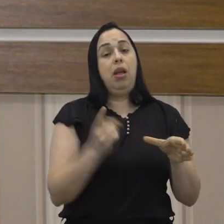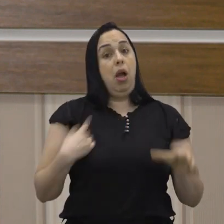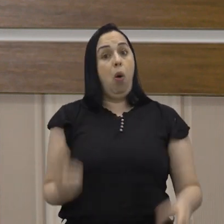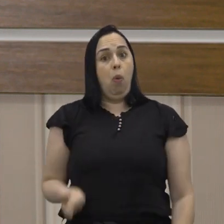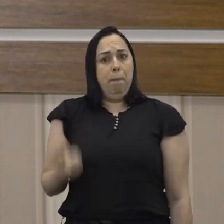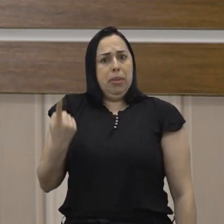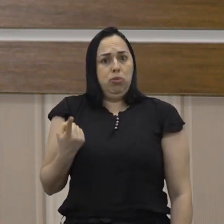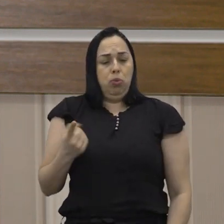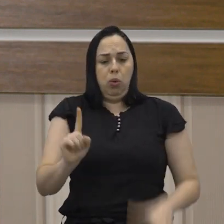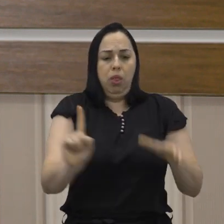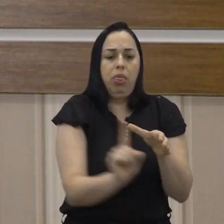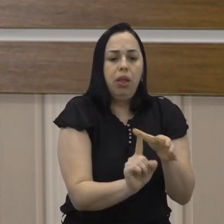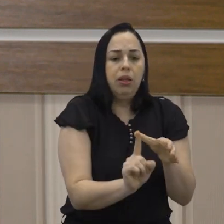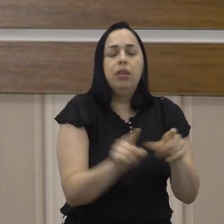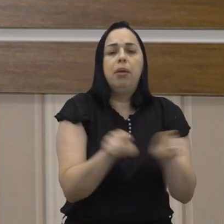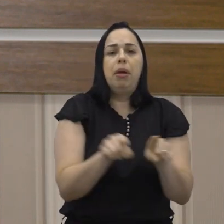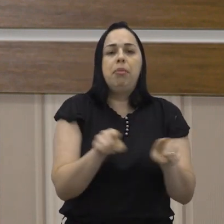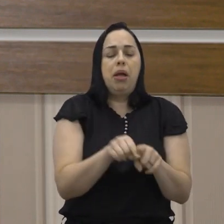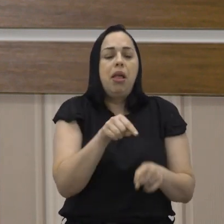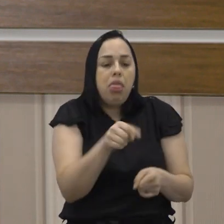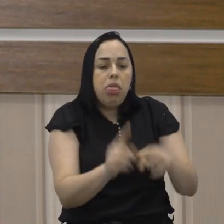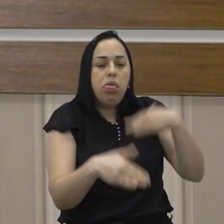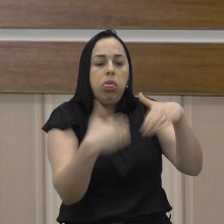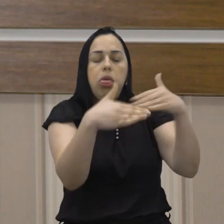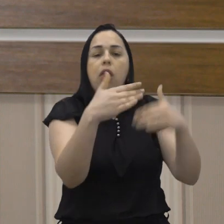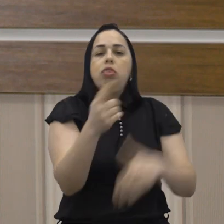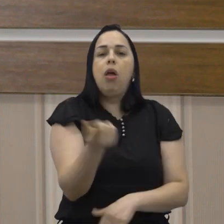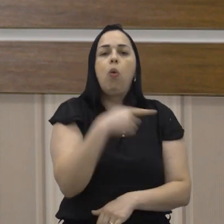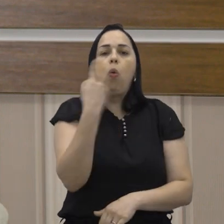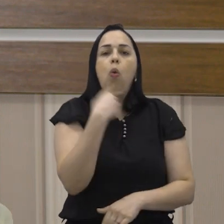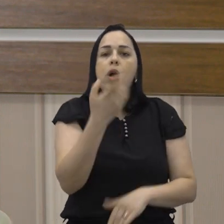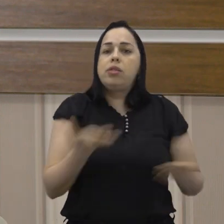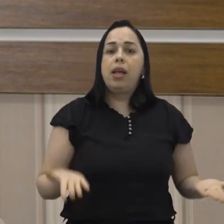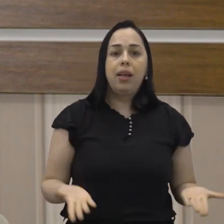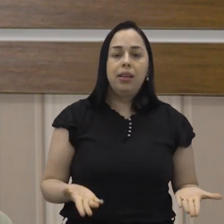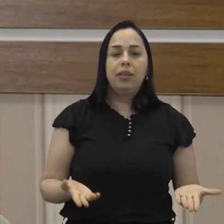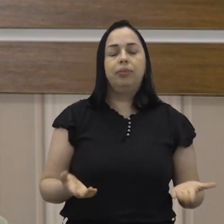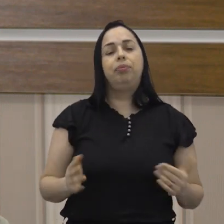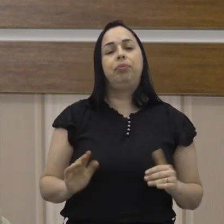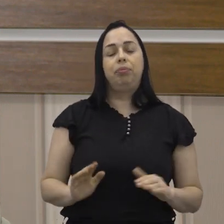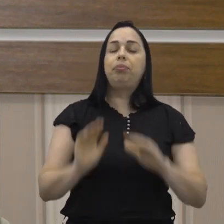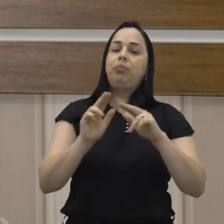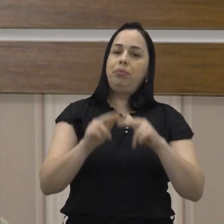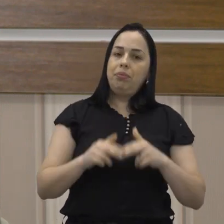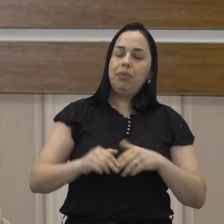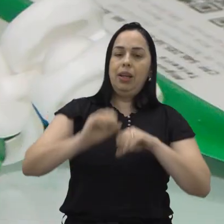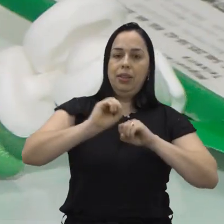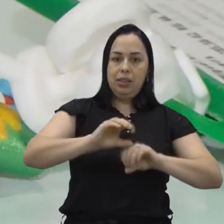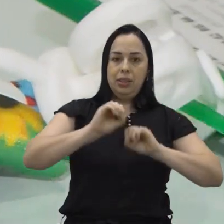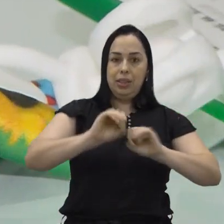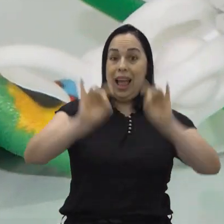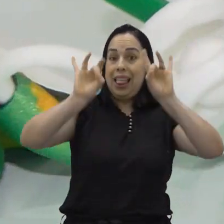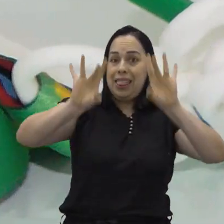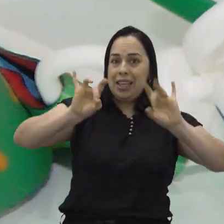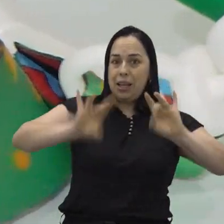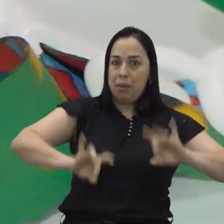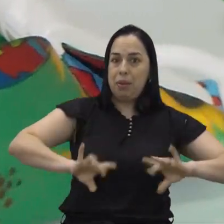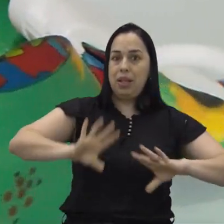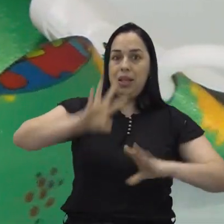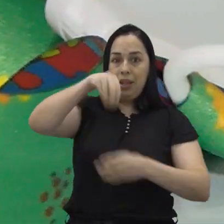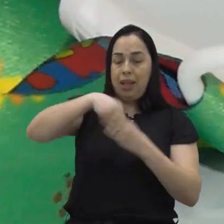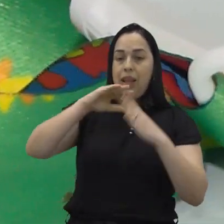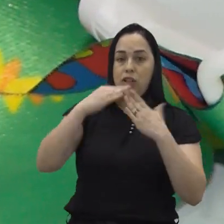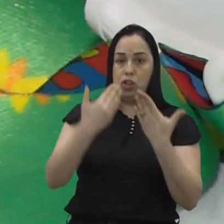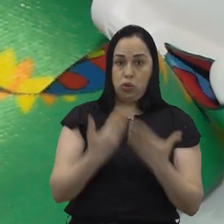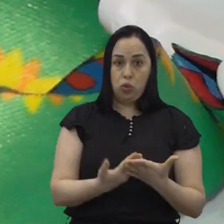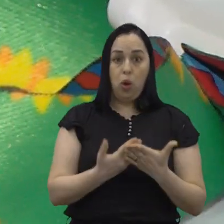o maior absurdo de todos, e depois o desenvolvimento dessa criança naquela sala de aula. A educação especial